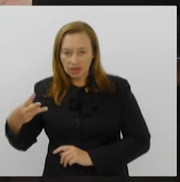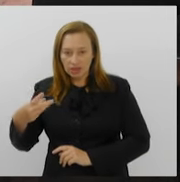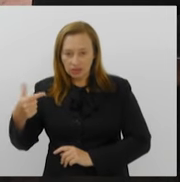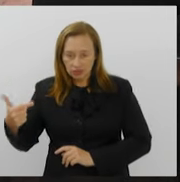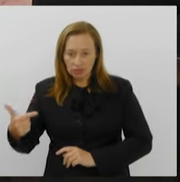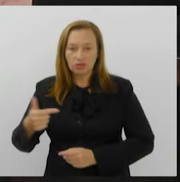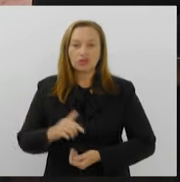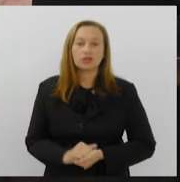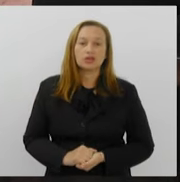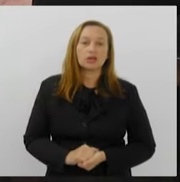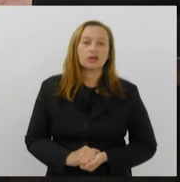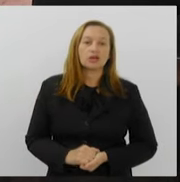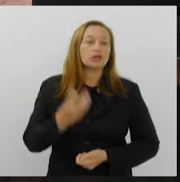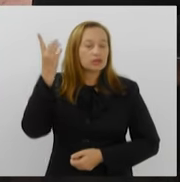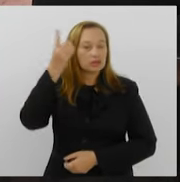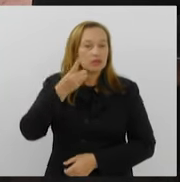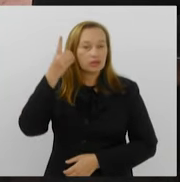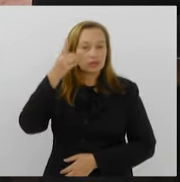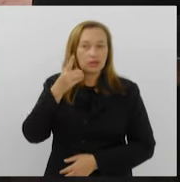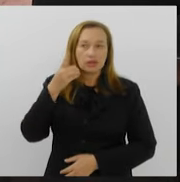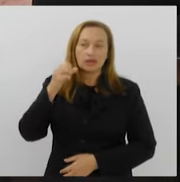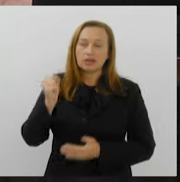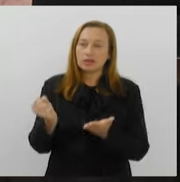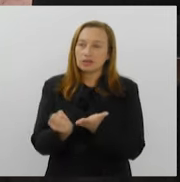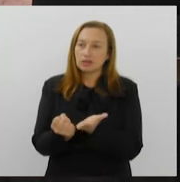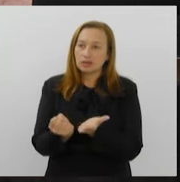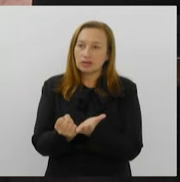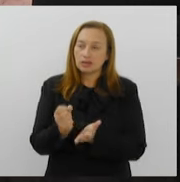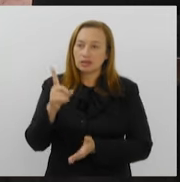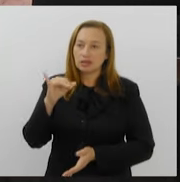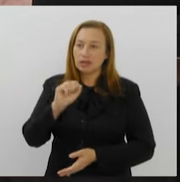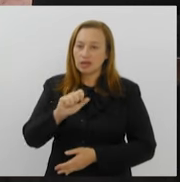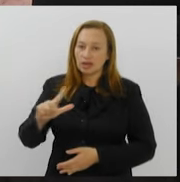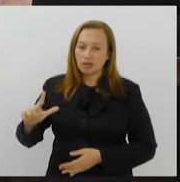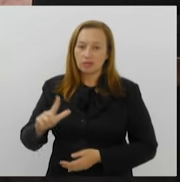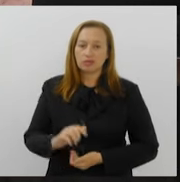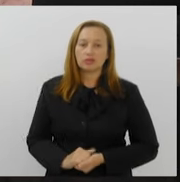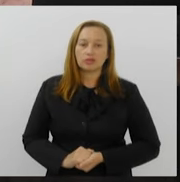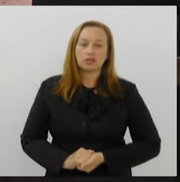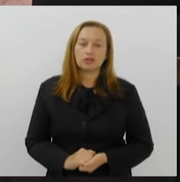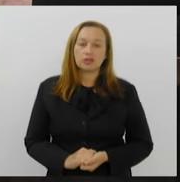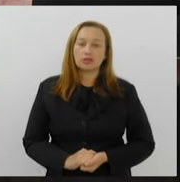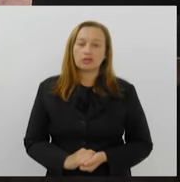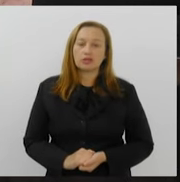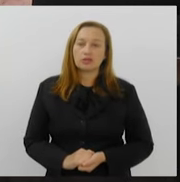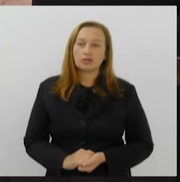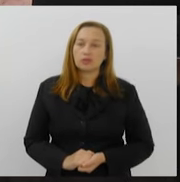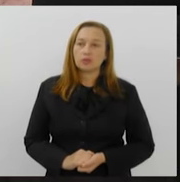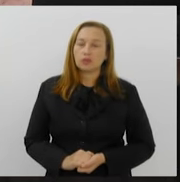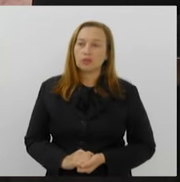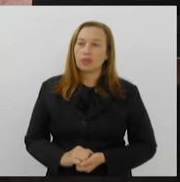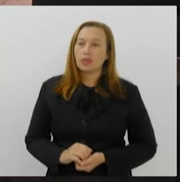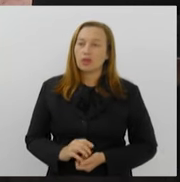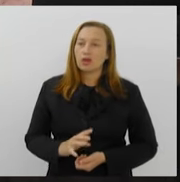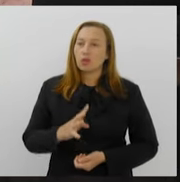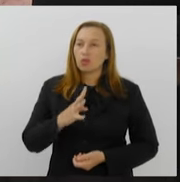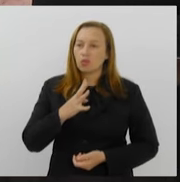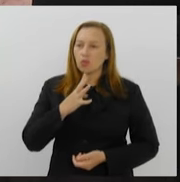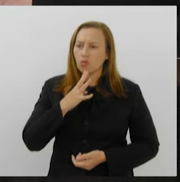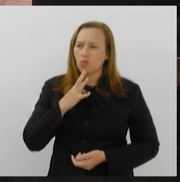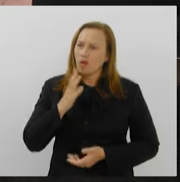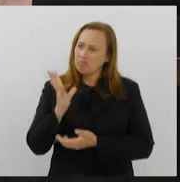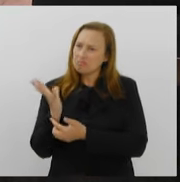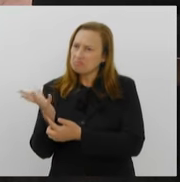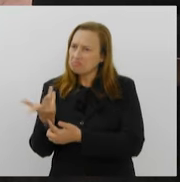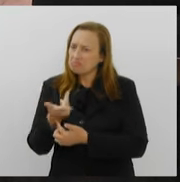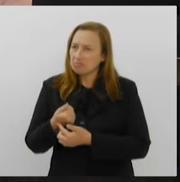5.797-2022, de autoria dos deputados Samuel Malafaia e Daniel Librelon, que dispõe sobre o reconhecimento da arte evangélica